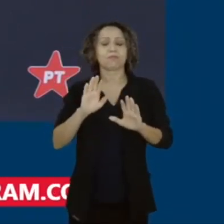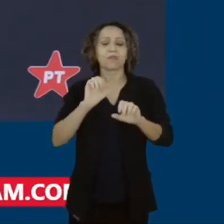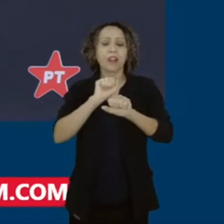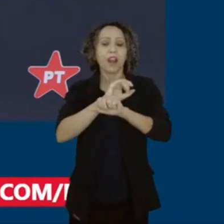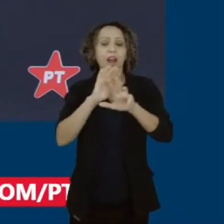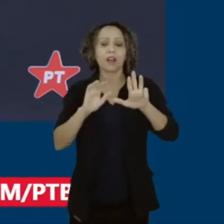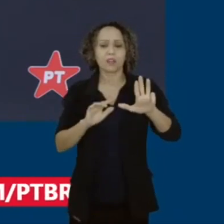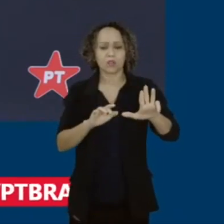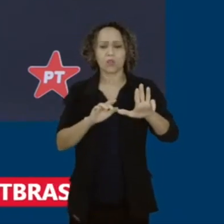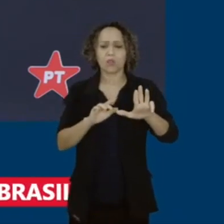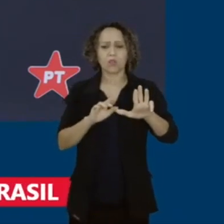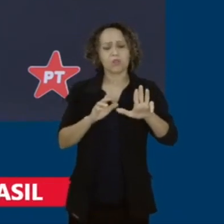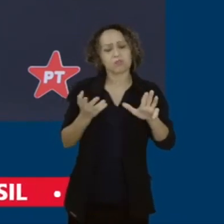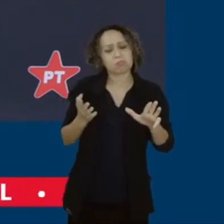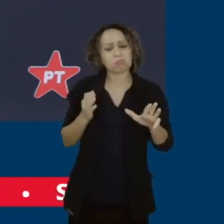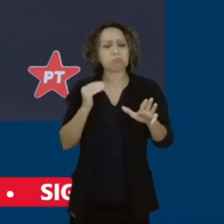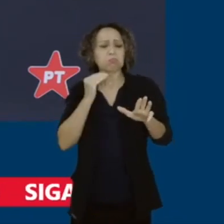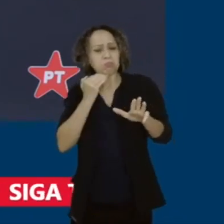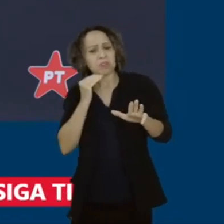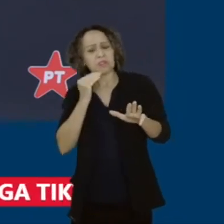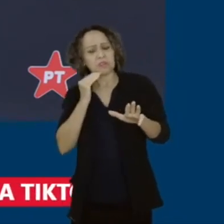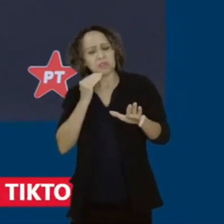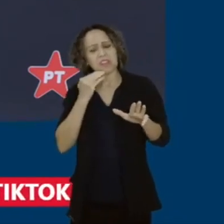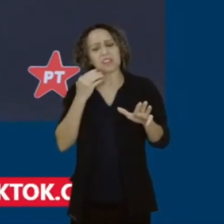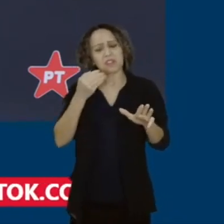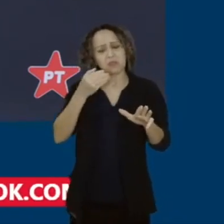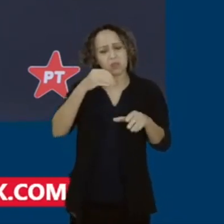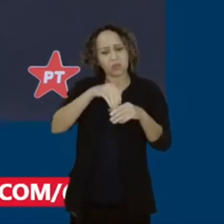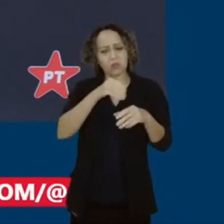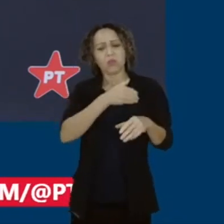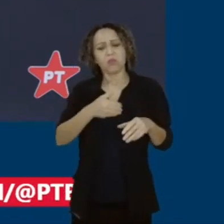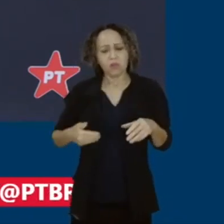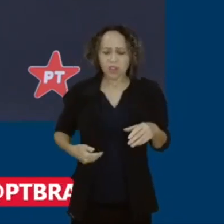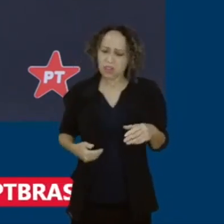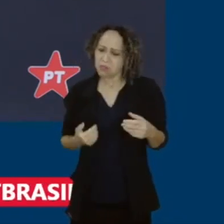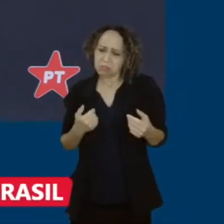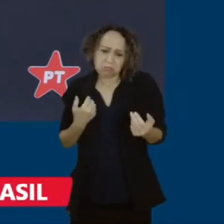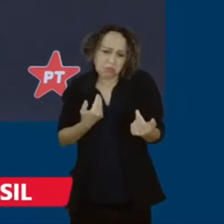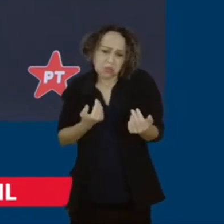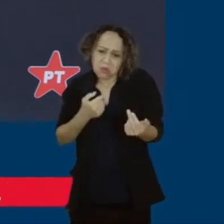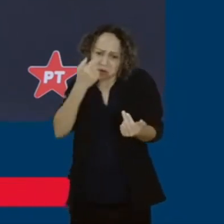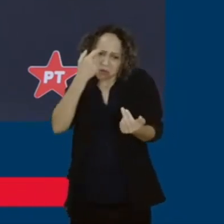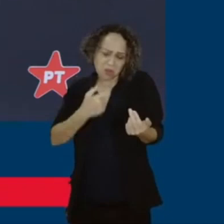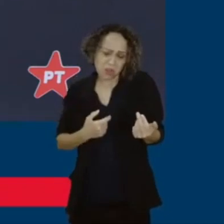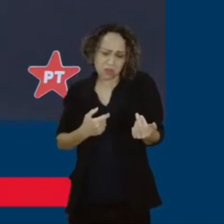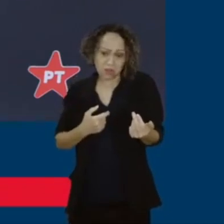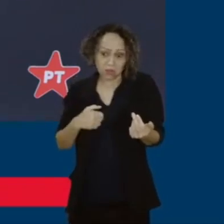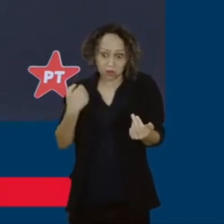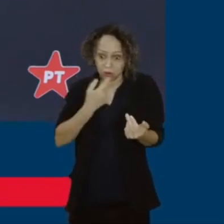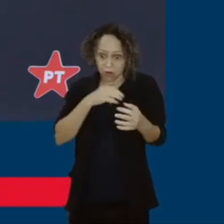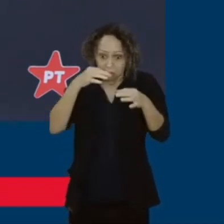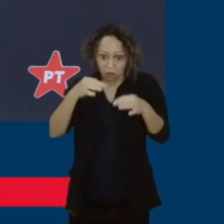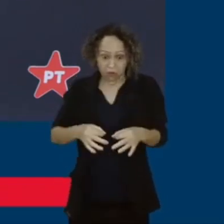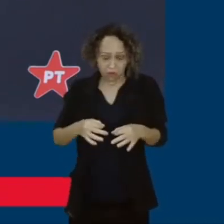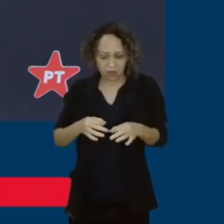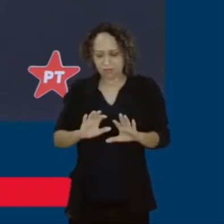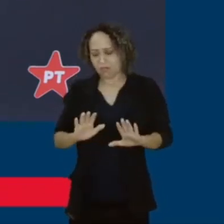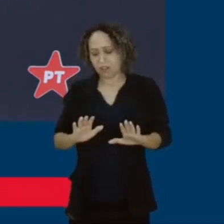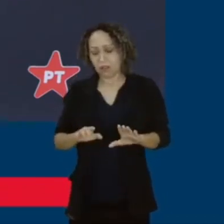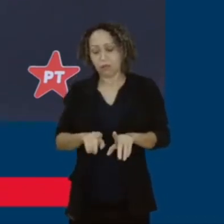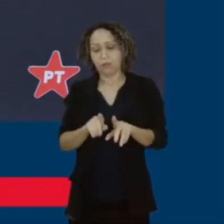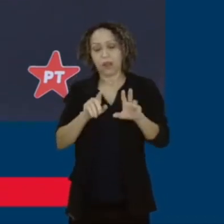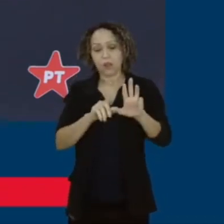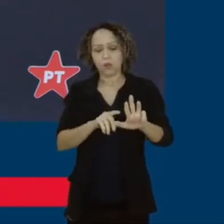ter defeitos do seu governo também, como o meu também. Nós não somos perfeitos, mas o Lula é a esperança pelo